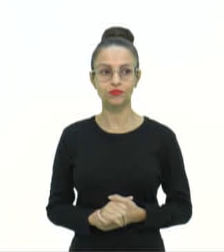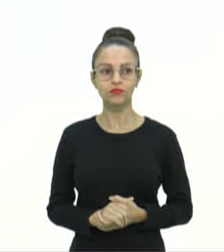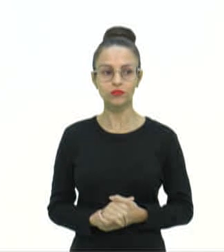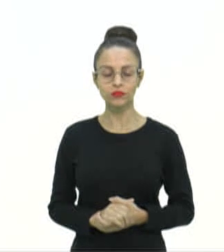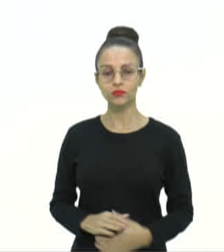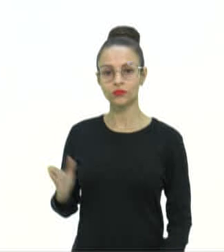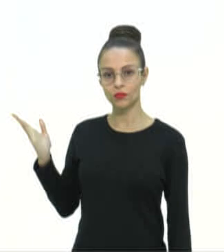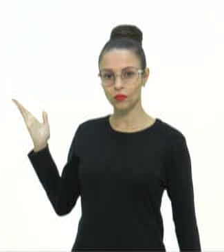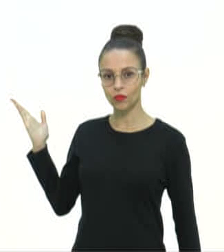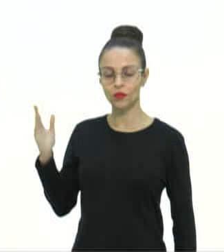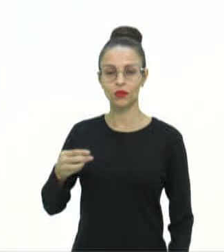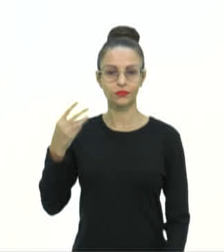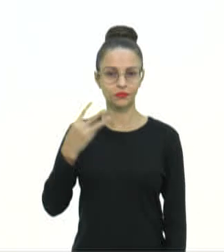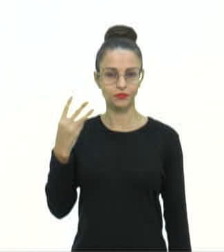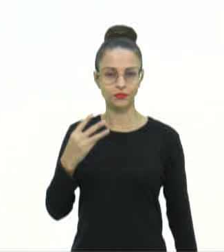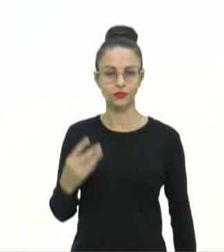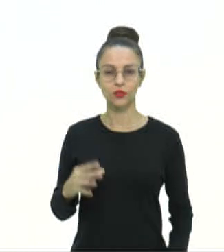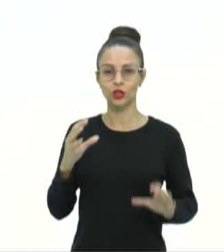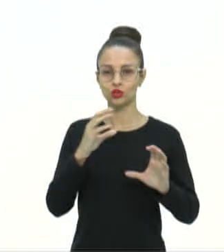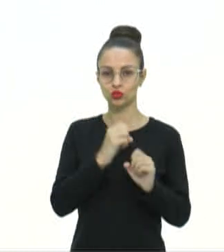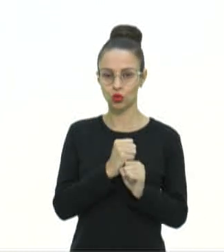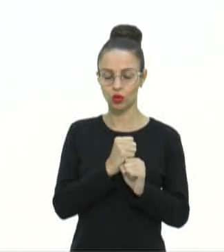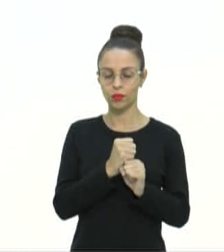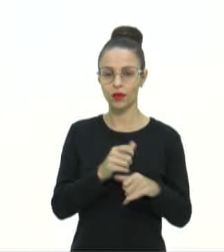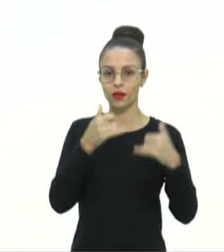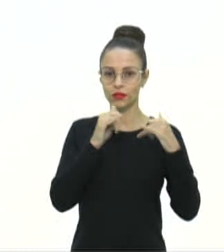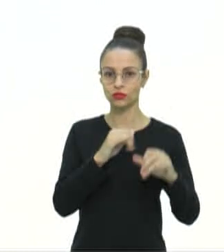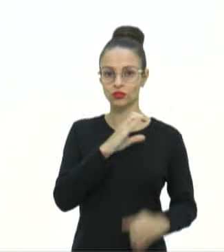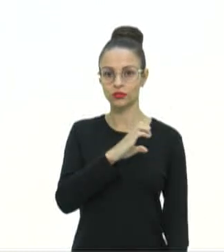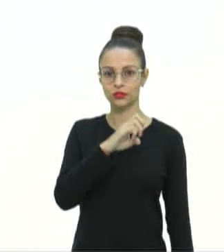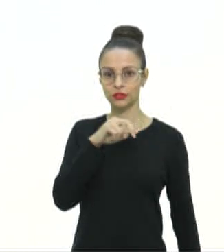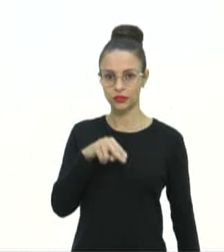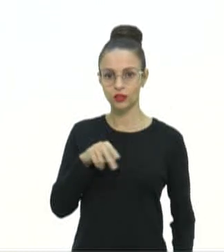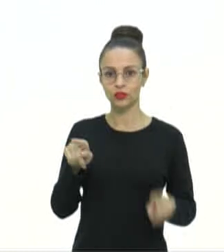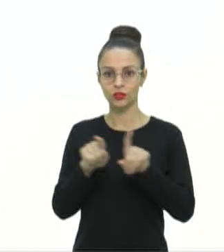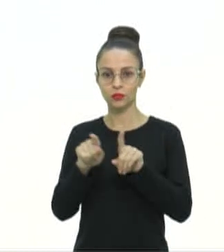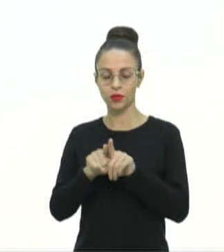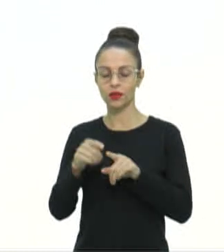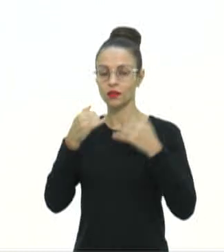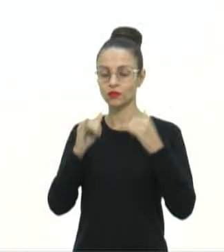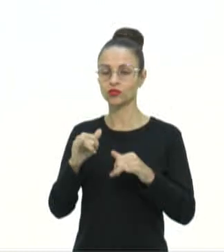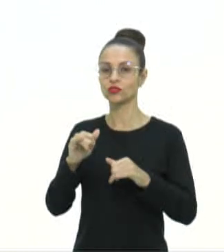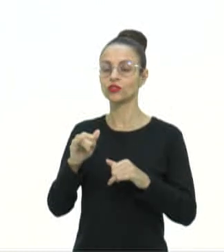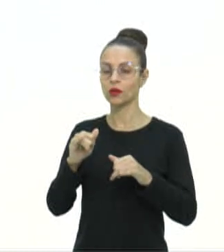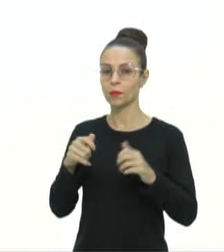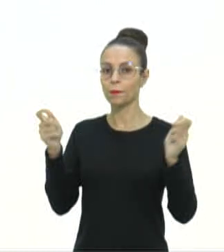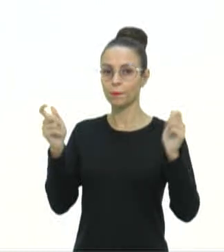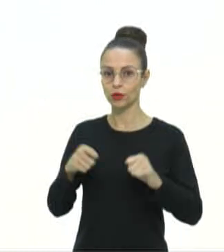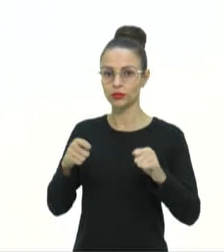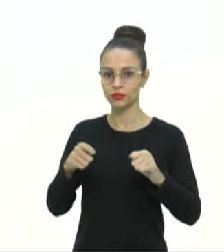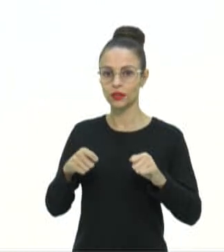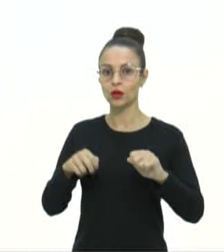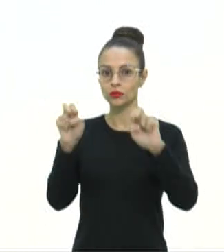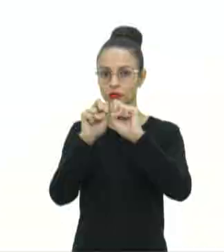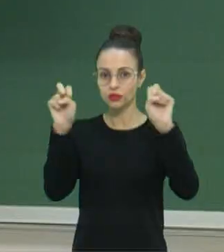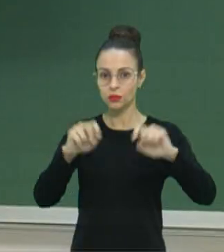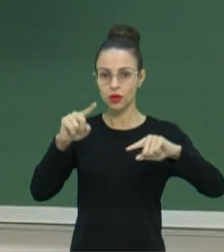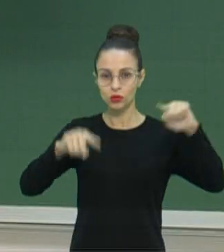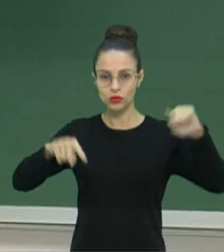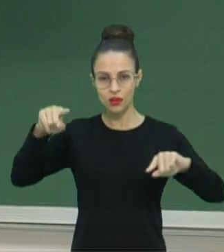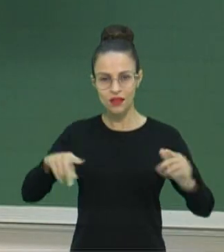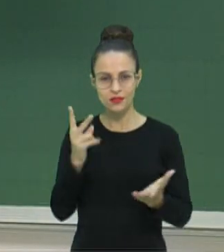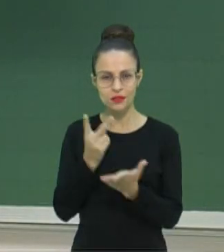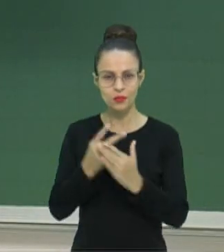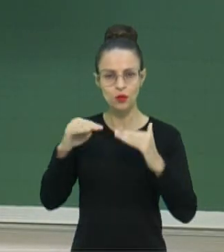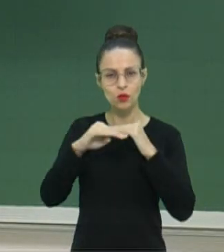questão aqui, a soma das energias cinética e potencial no sistema mecânico oscilatório é sempre constante? O cara pergunta assim, o